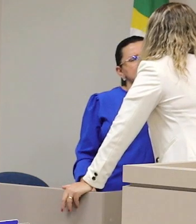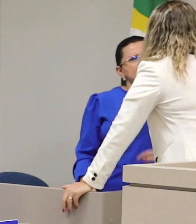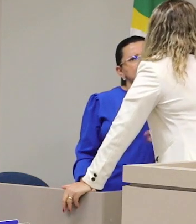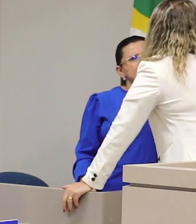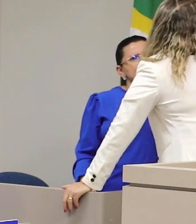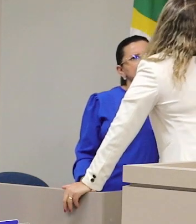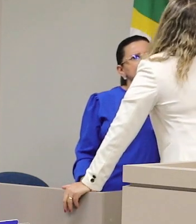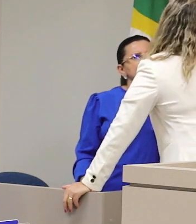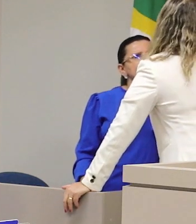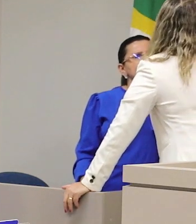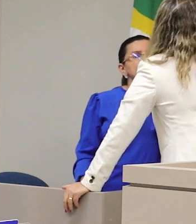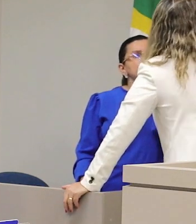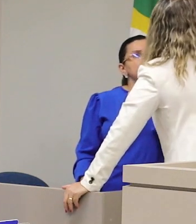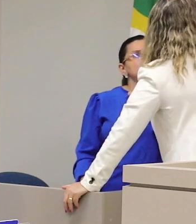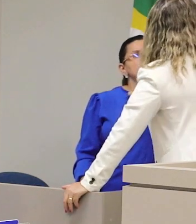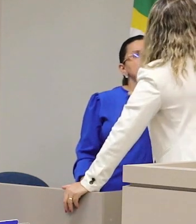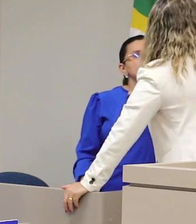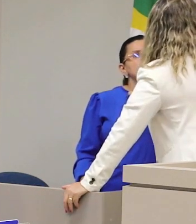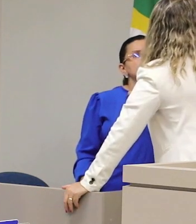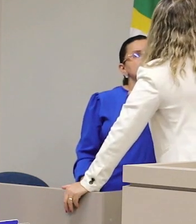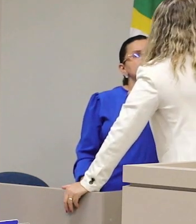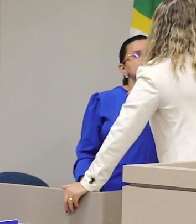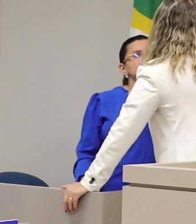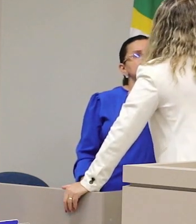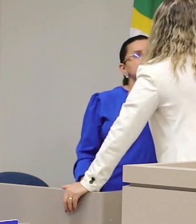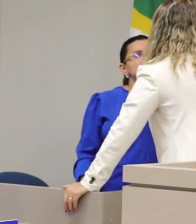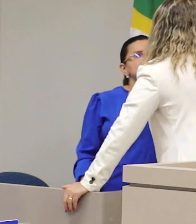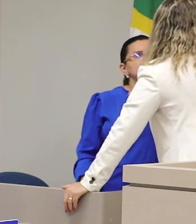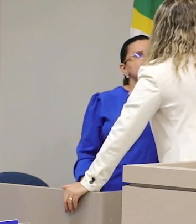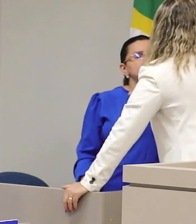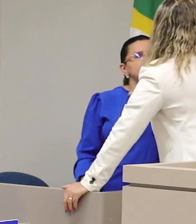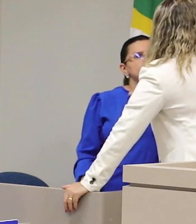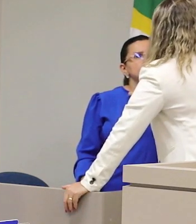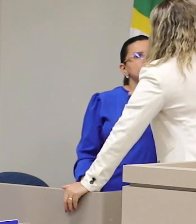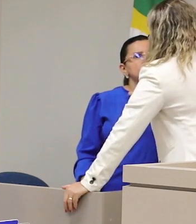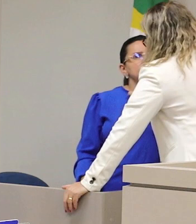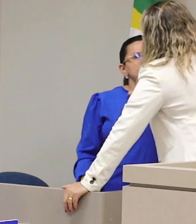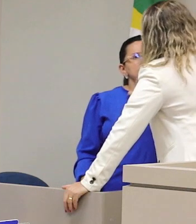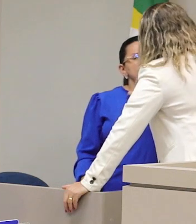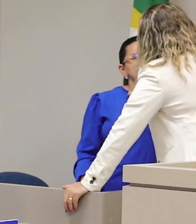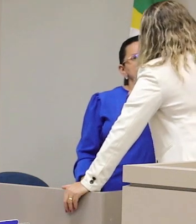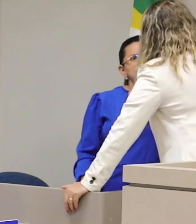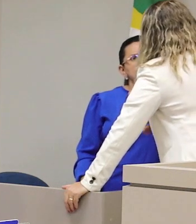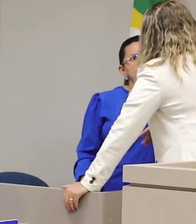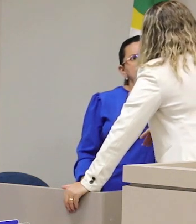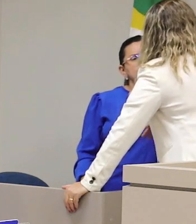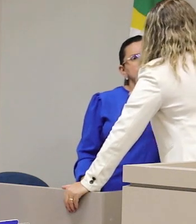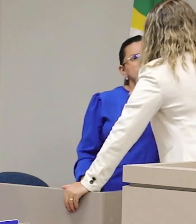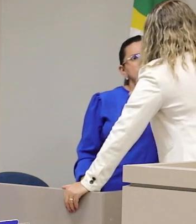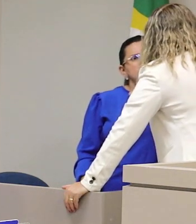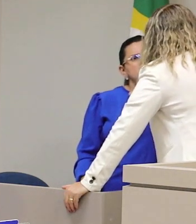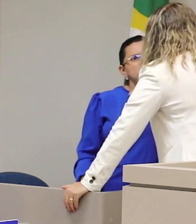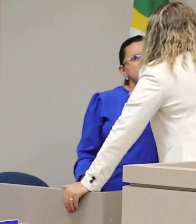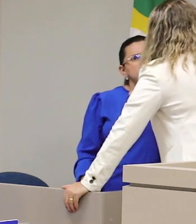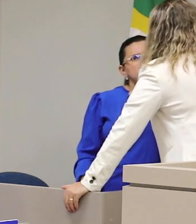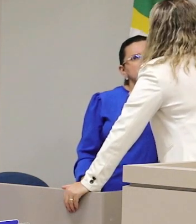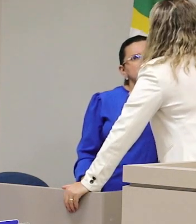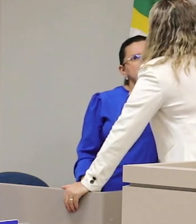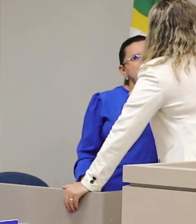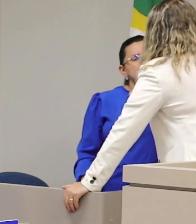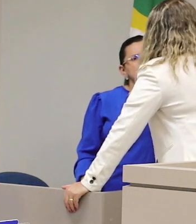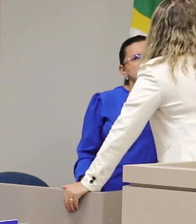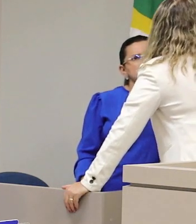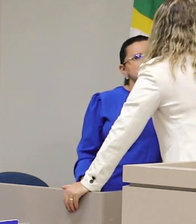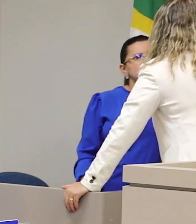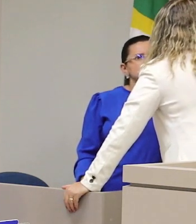tornou uma parte indispensável da comunidade como costureira criando roupas e uniformes para seus vizinhos e